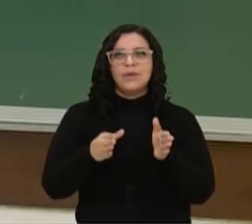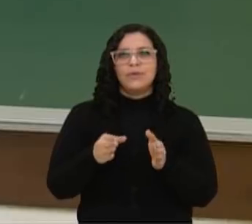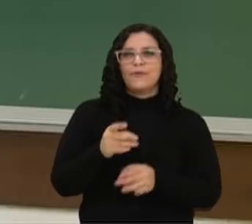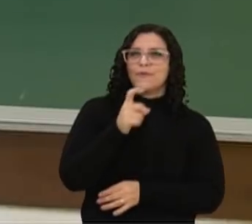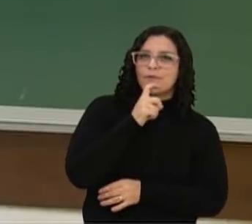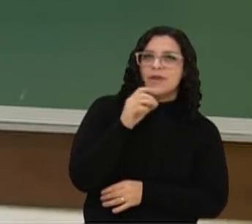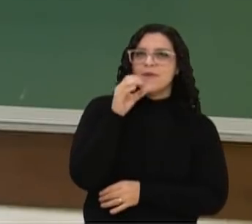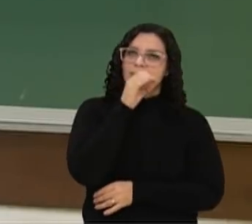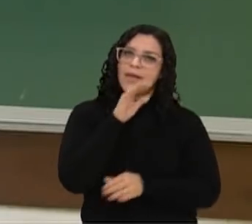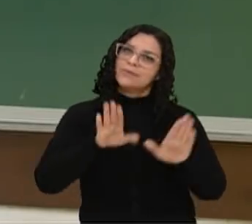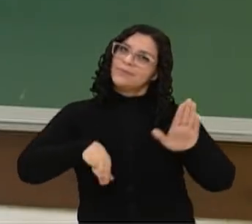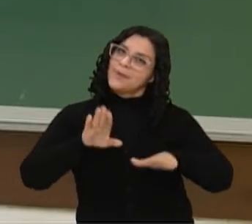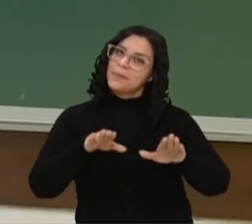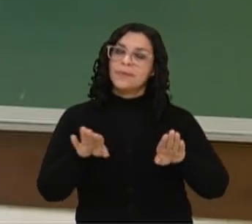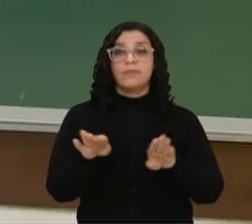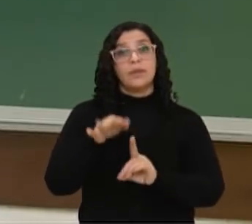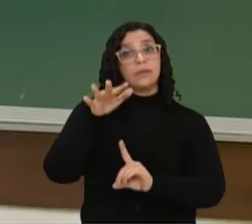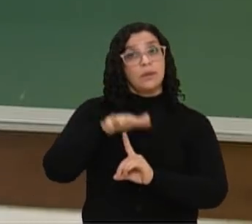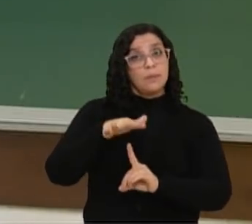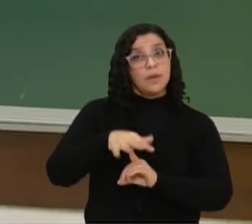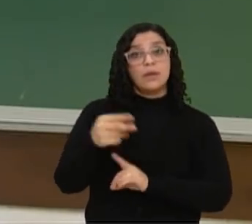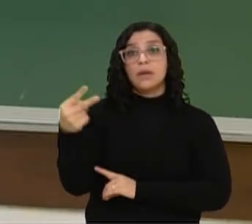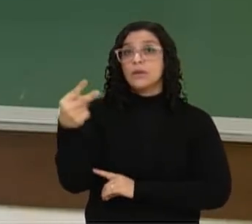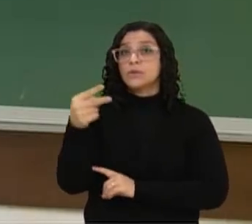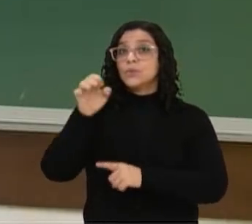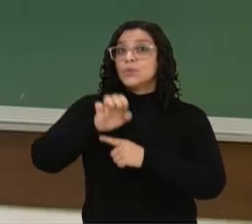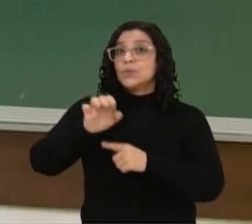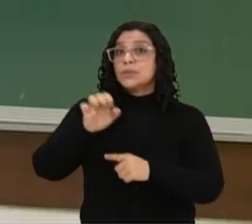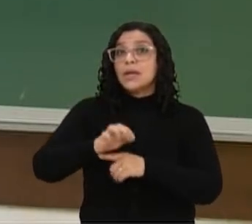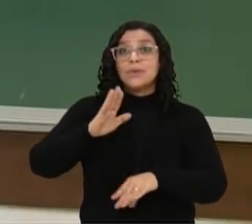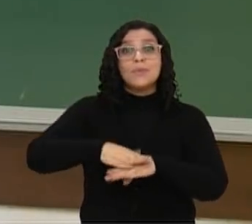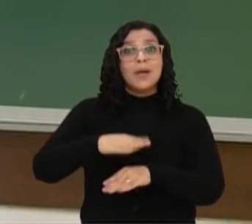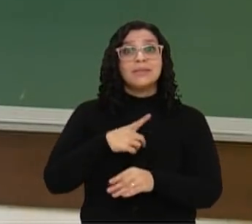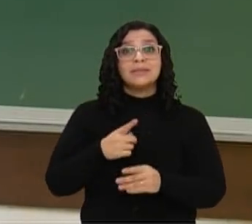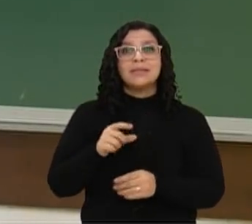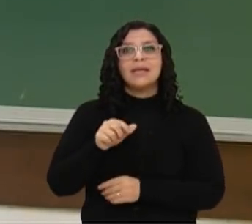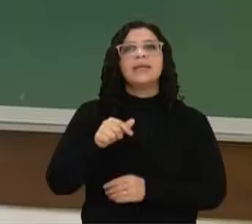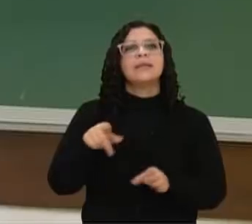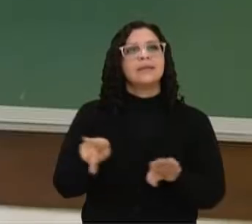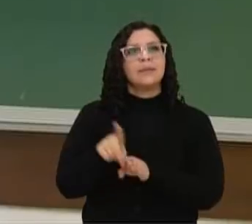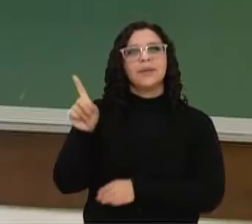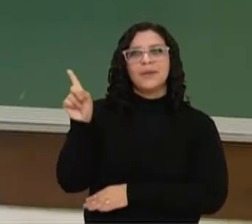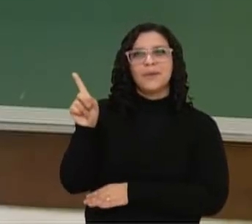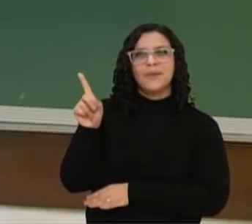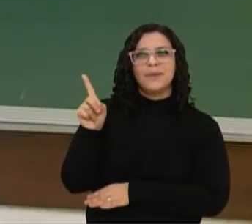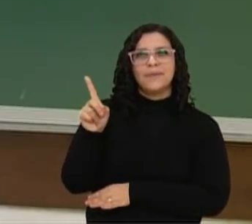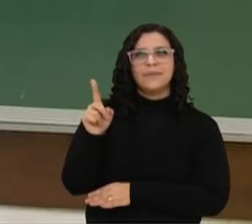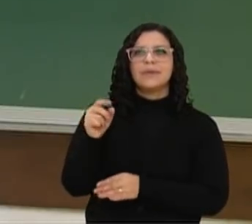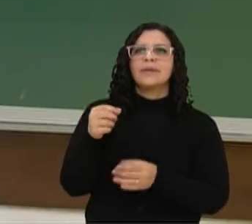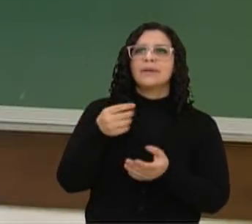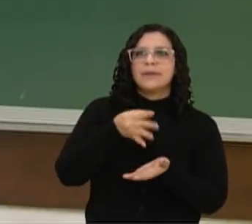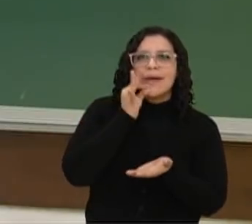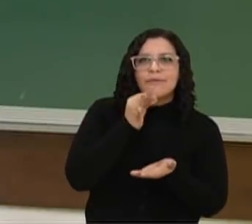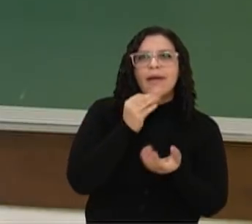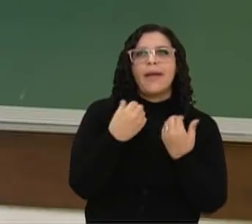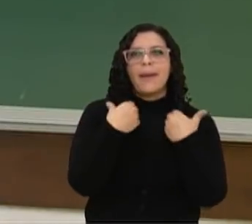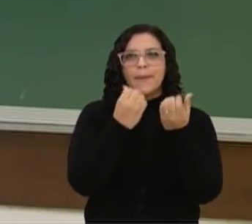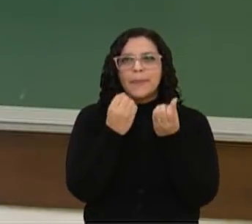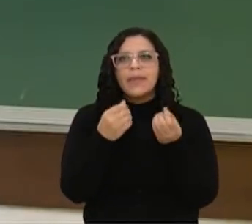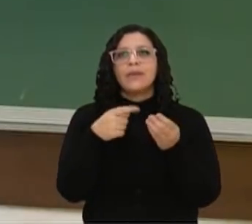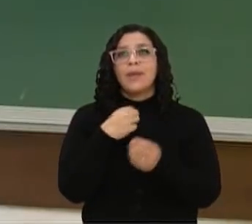né? Paraná, como segundo estado em produção de grãos, leguminosas e oleaginosas. Então,